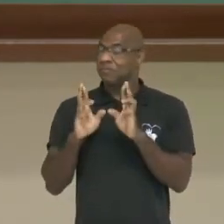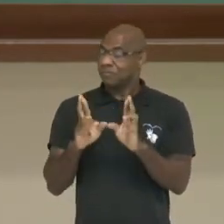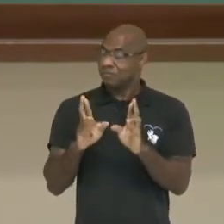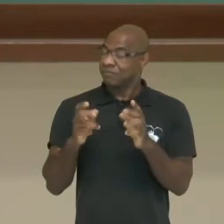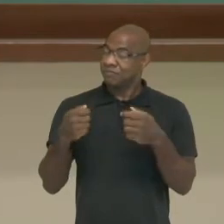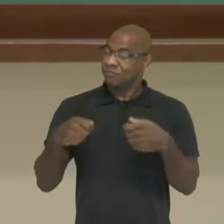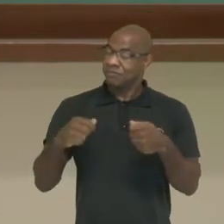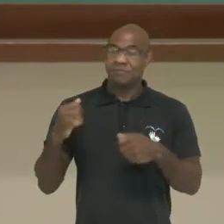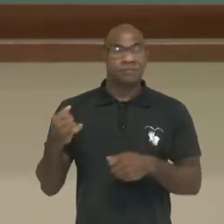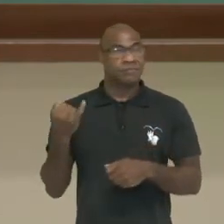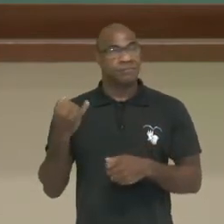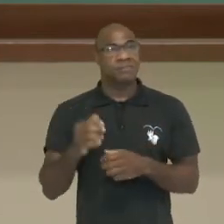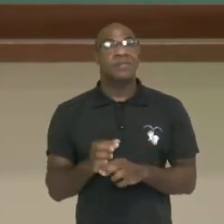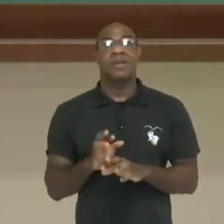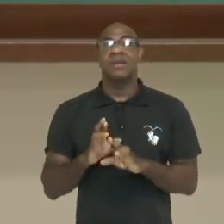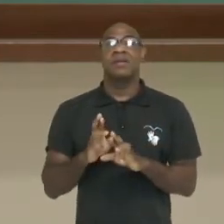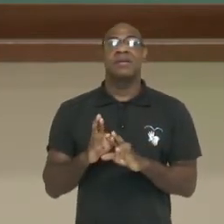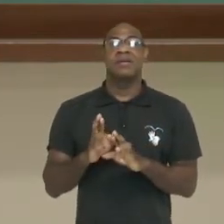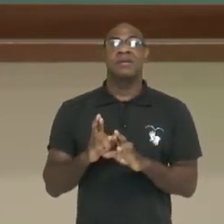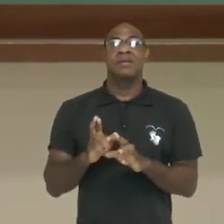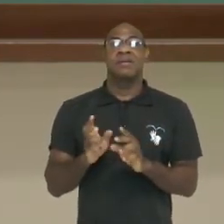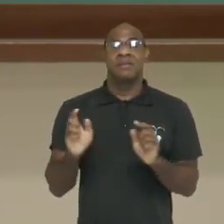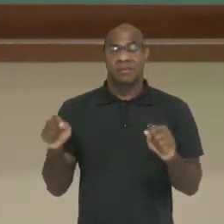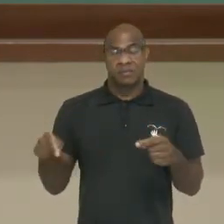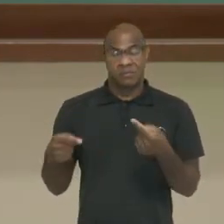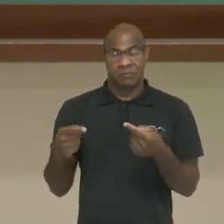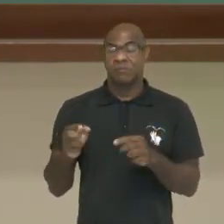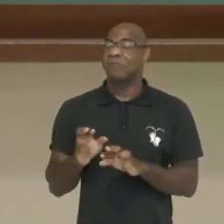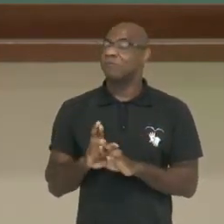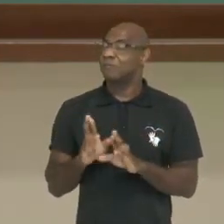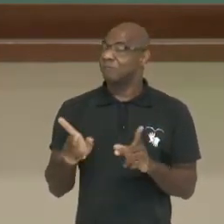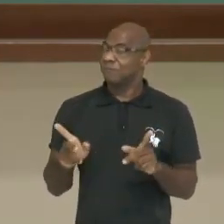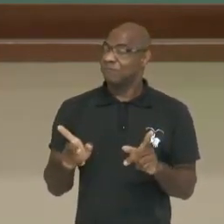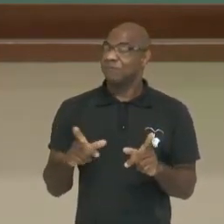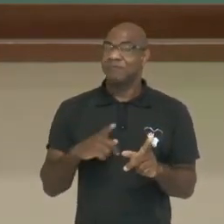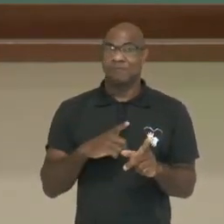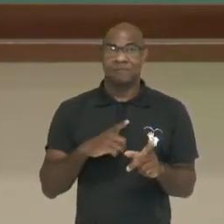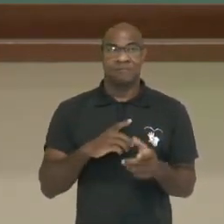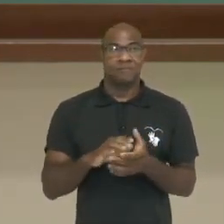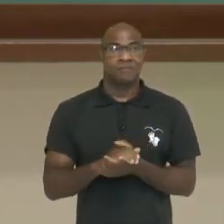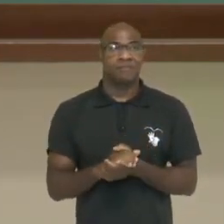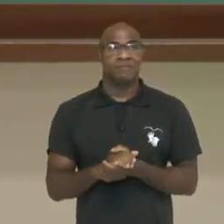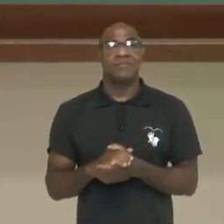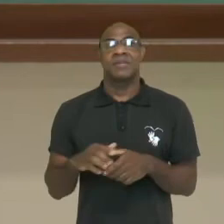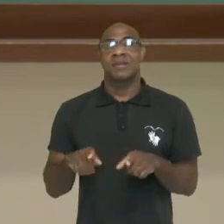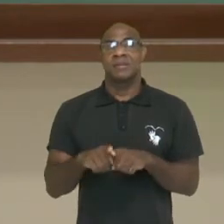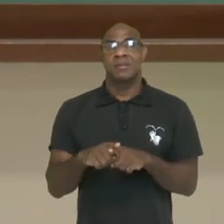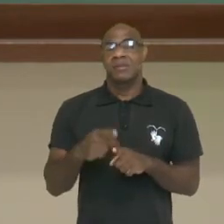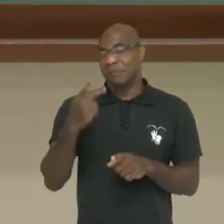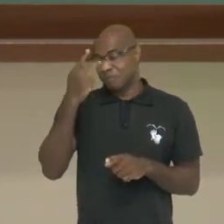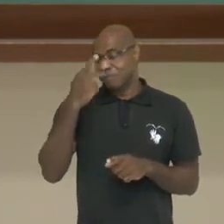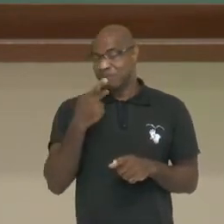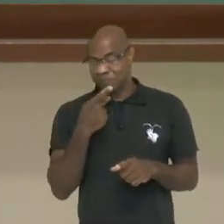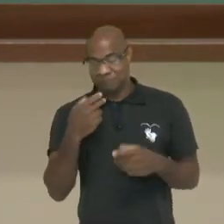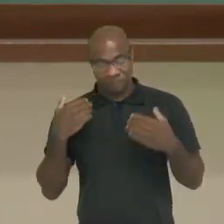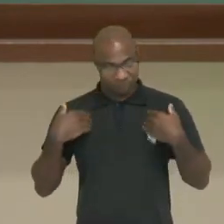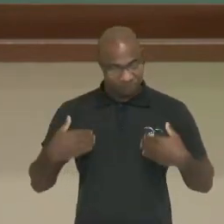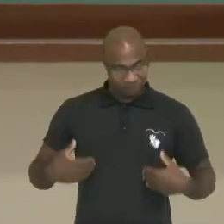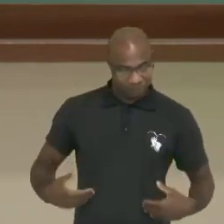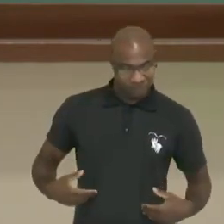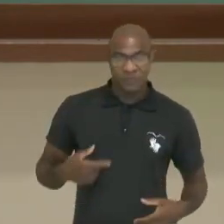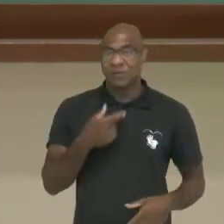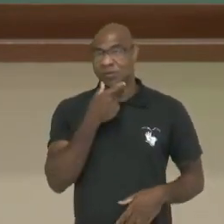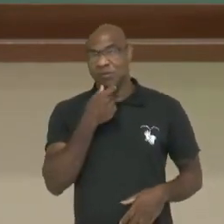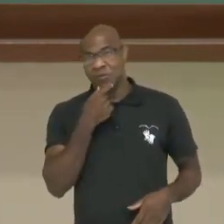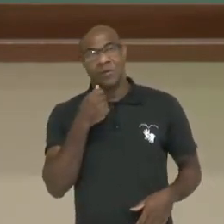se admite uma disputa diferente. E como a questão do biotipo fisiológico, né, tanto de homens